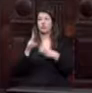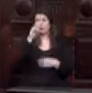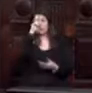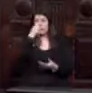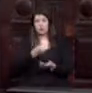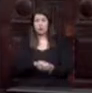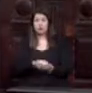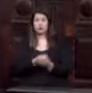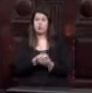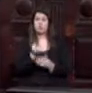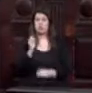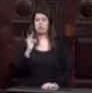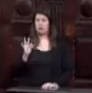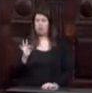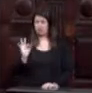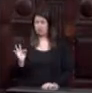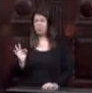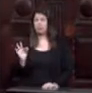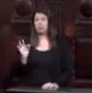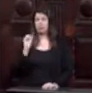Supremo na ACO